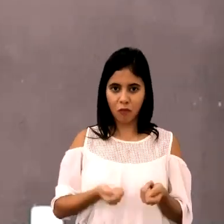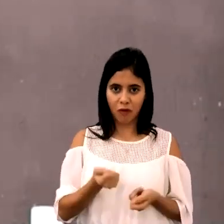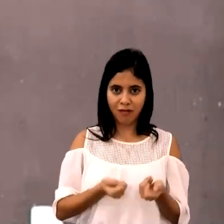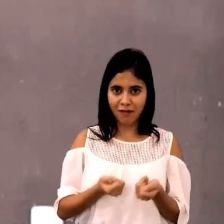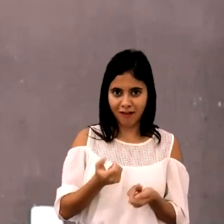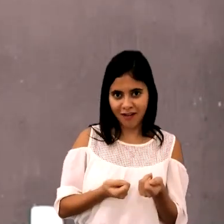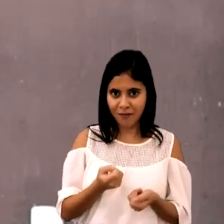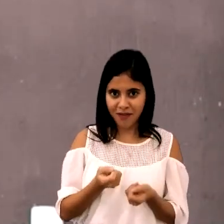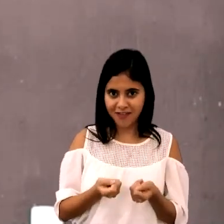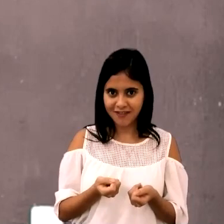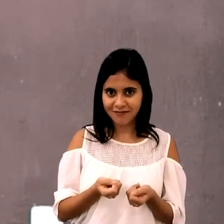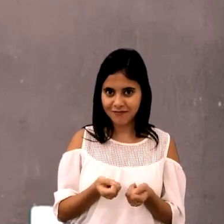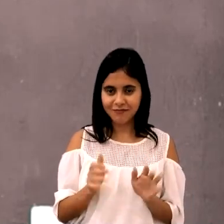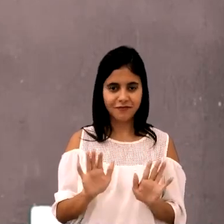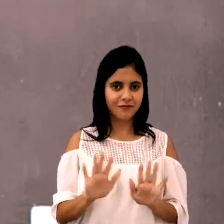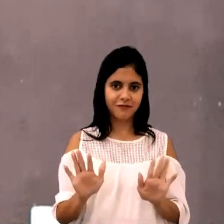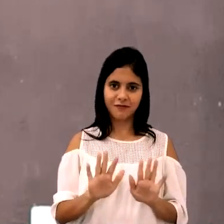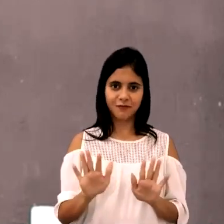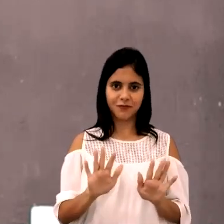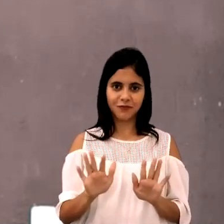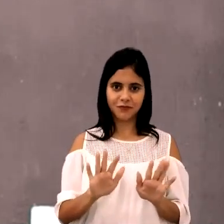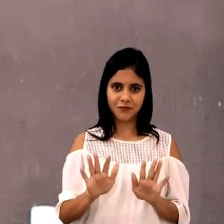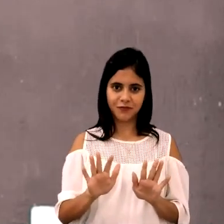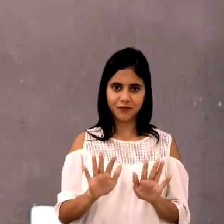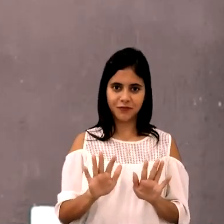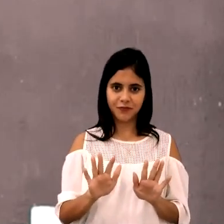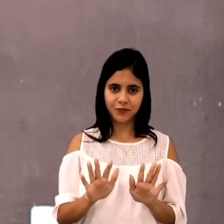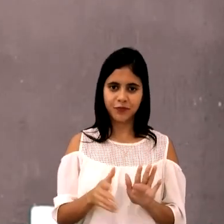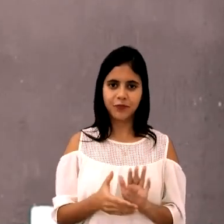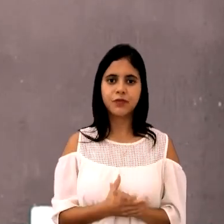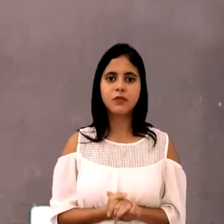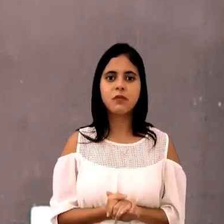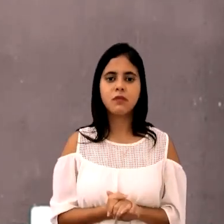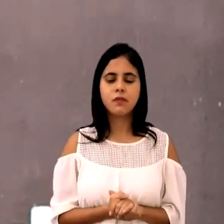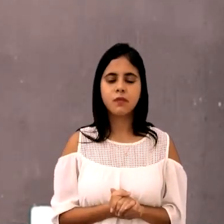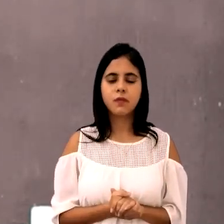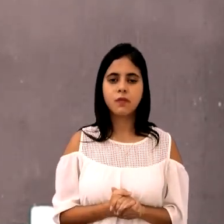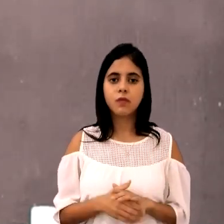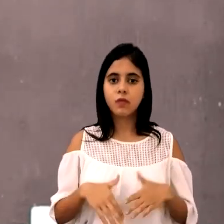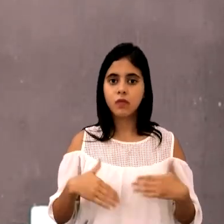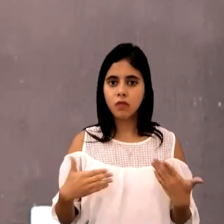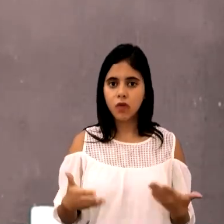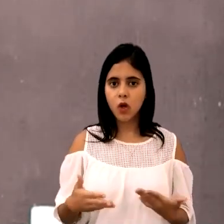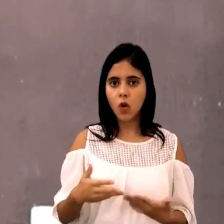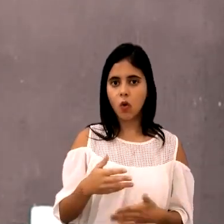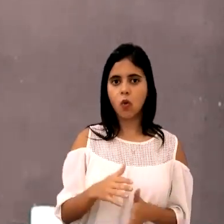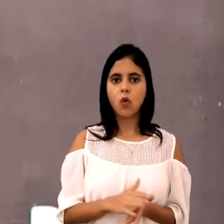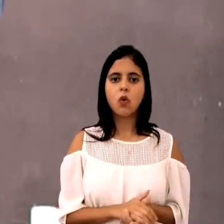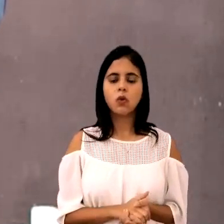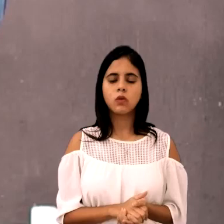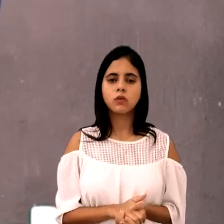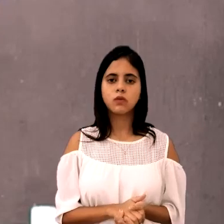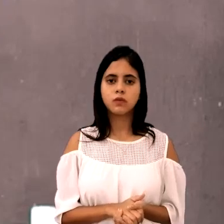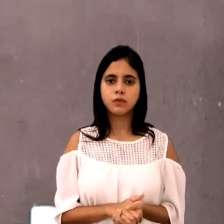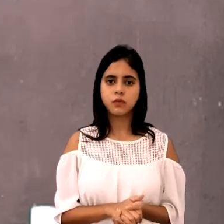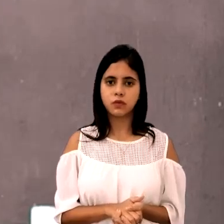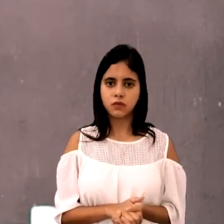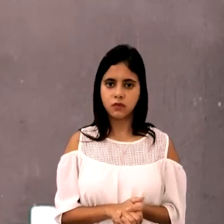é quem joga melhor. Não é. A gente já viu aqui em Eclesiastes que não é assim que funciona. Então, a leitura mais